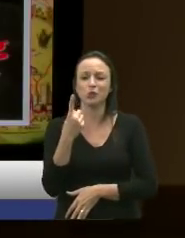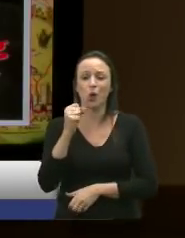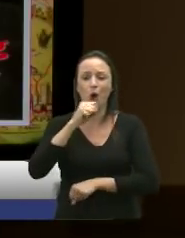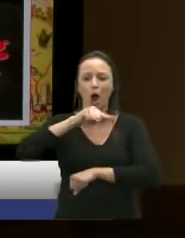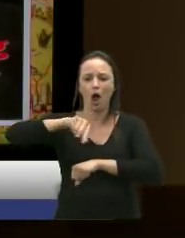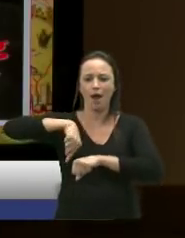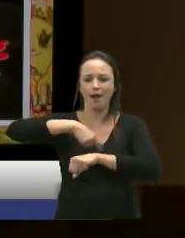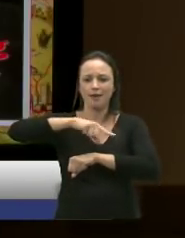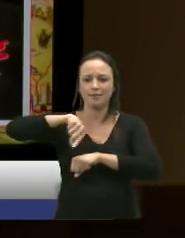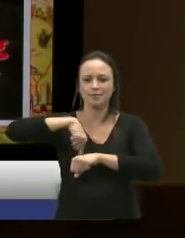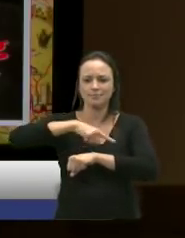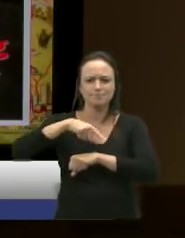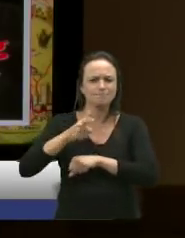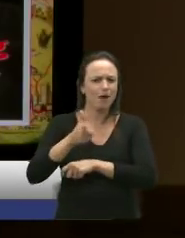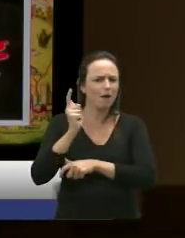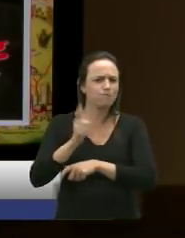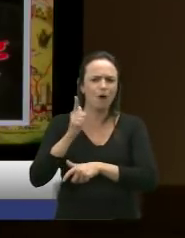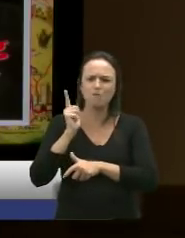Buri.